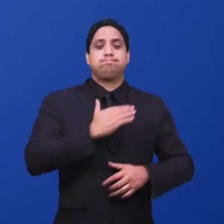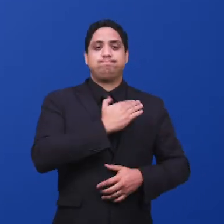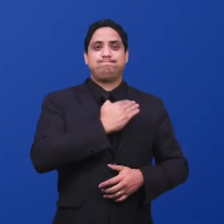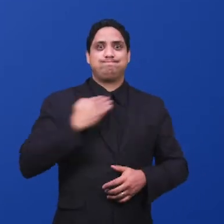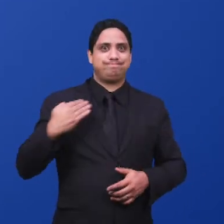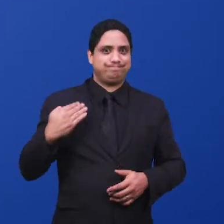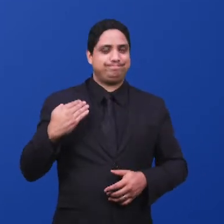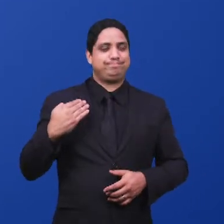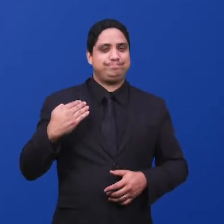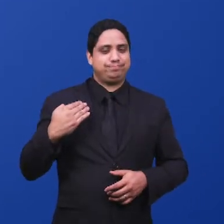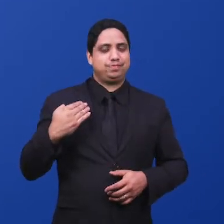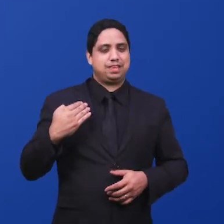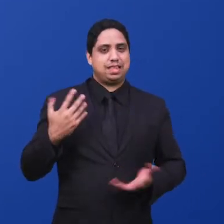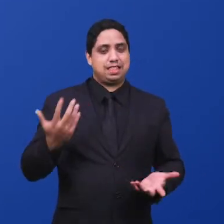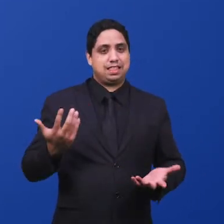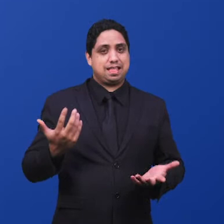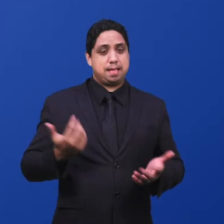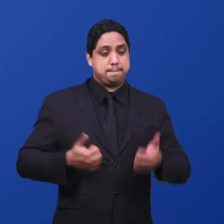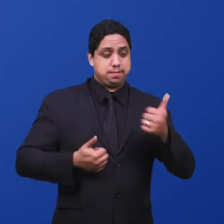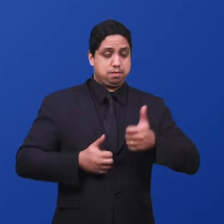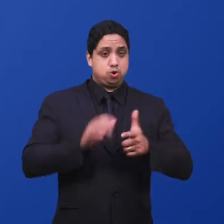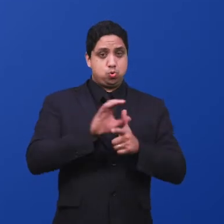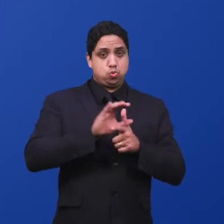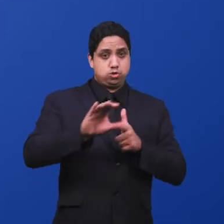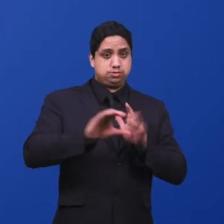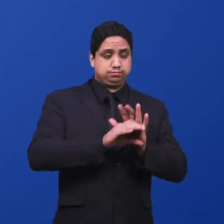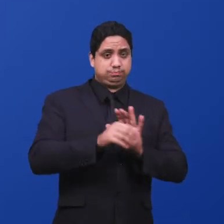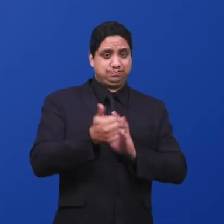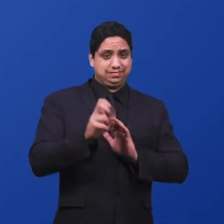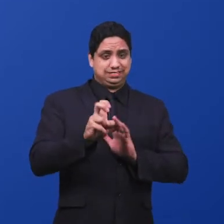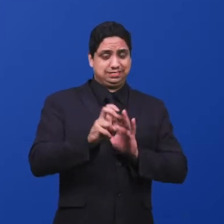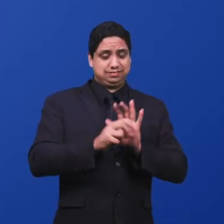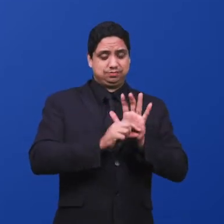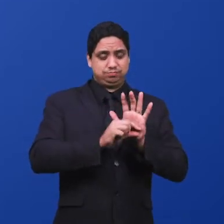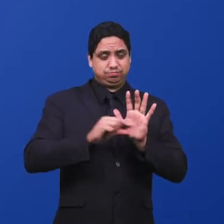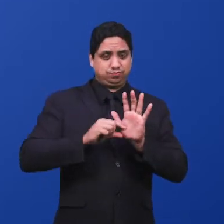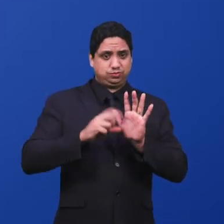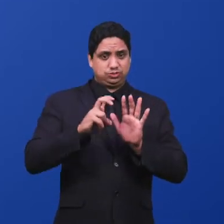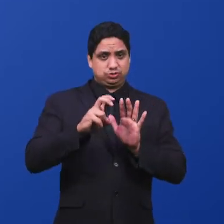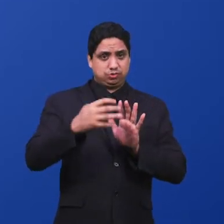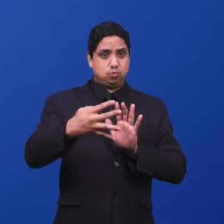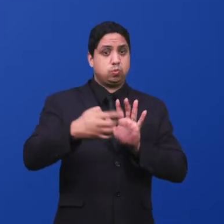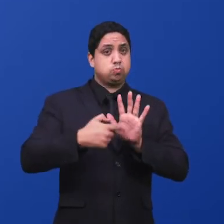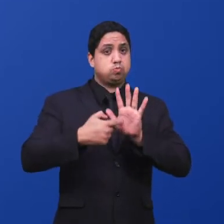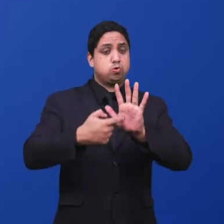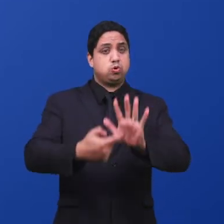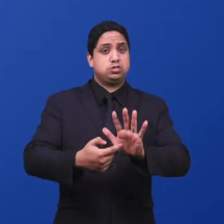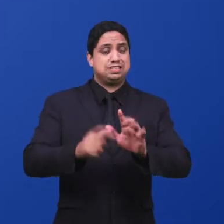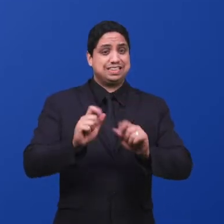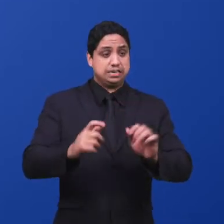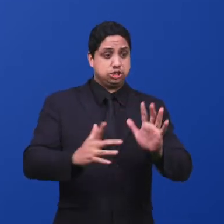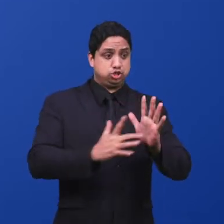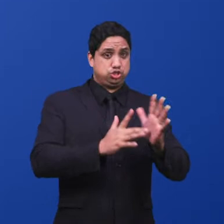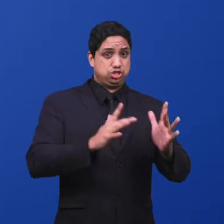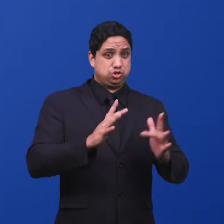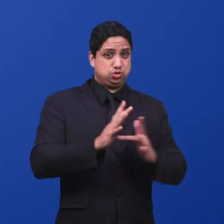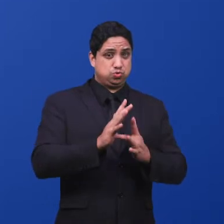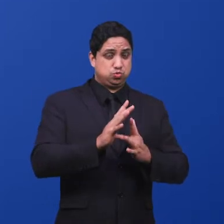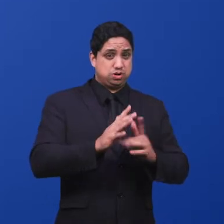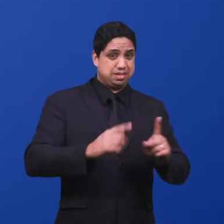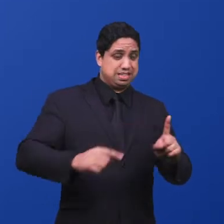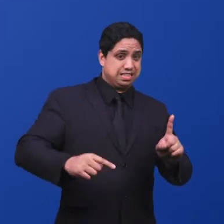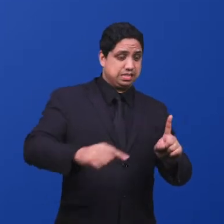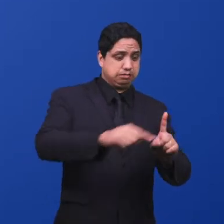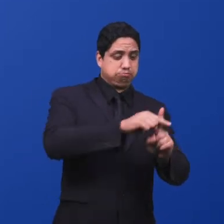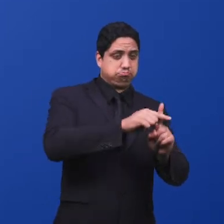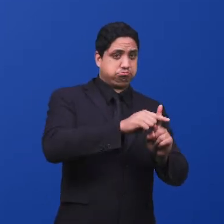morte, conforme está escrito em 1 Coríntios, capítulo 15, versículo 54, que diz: "E